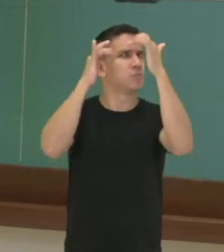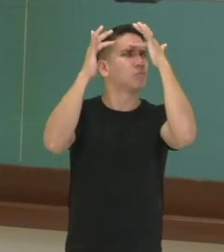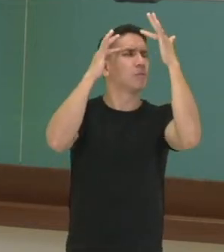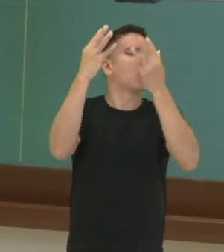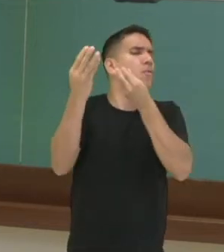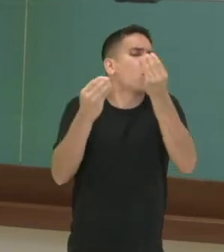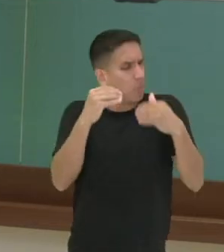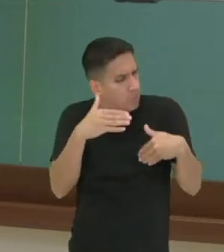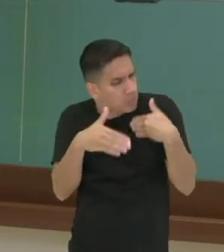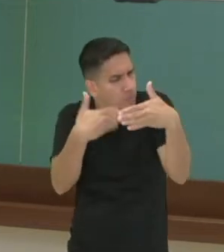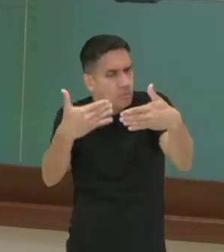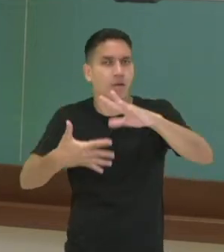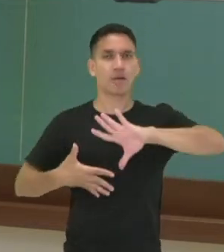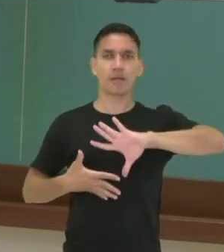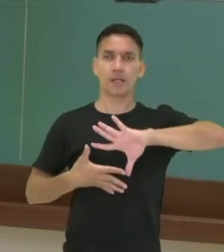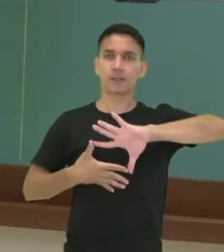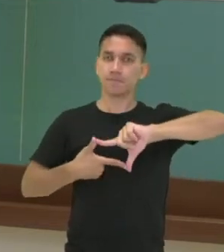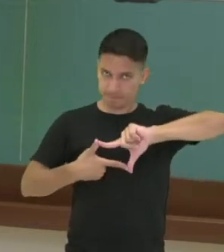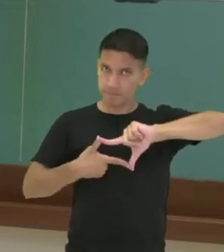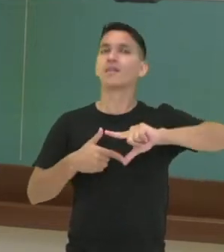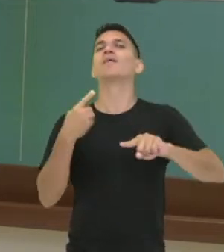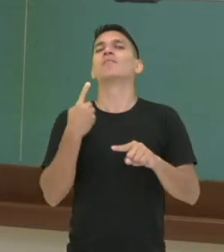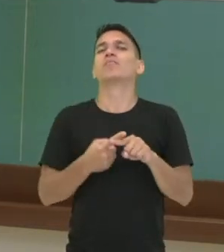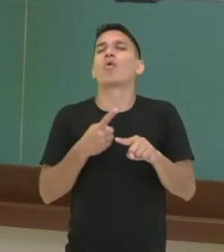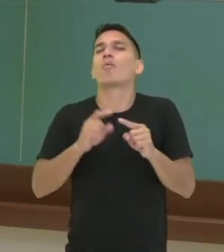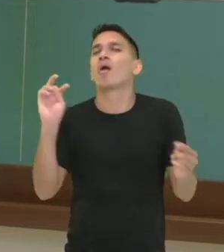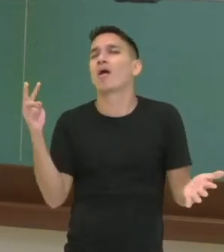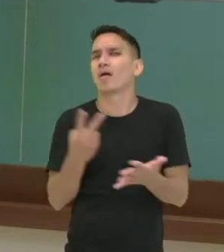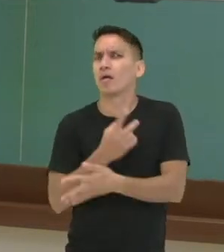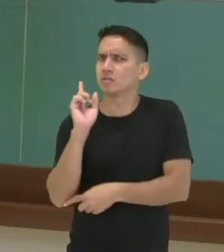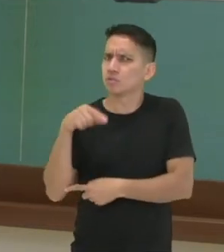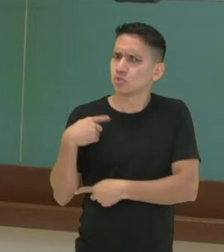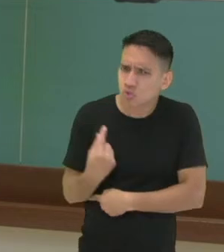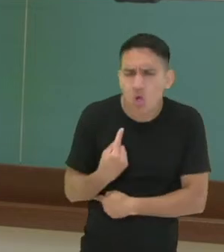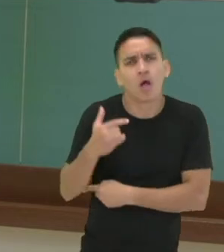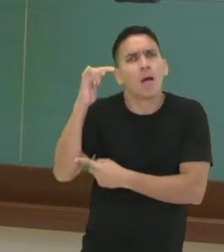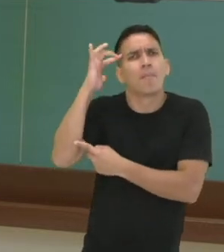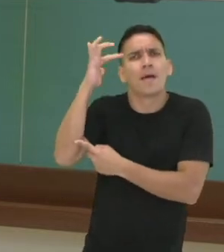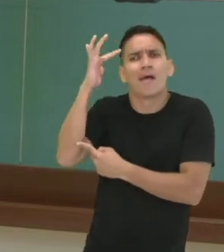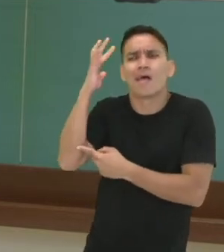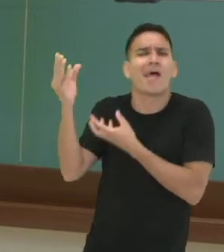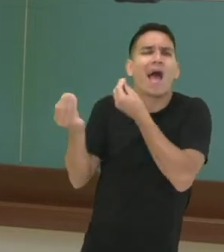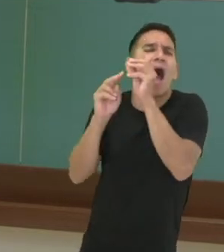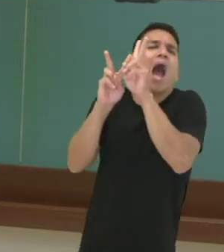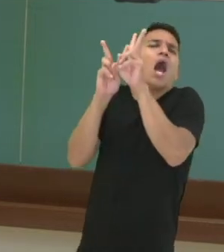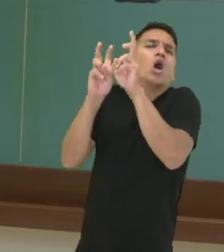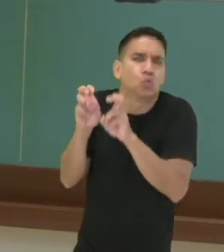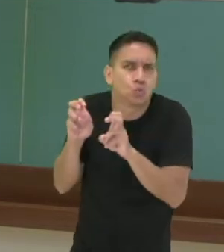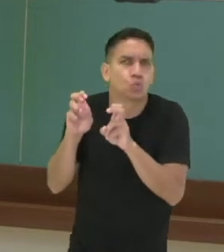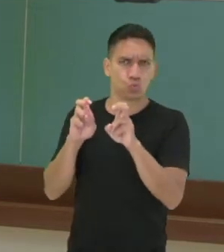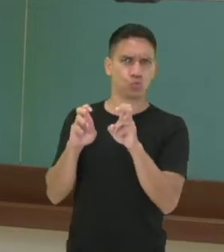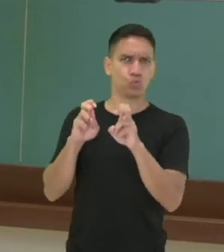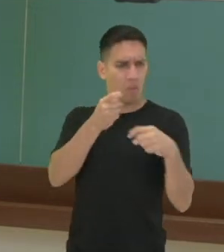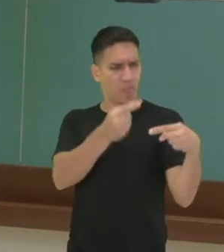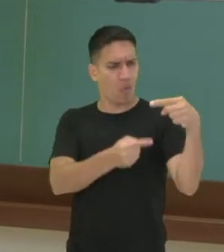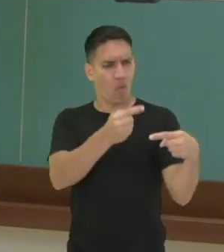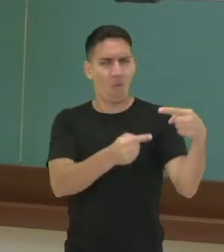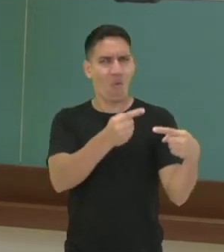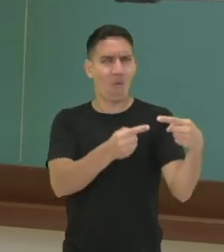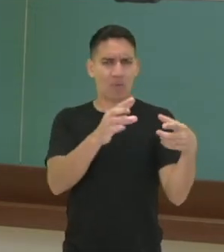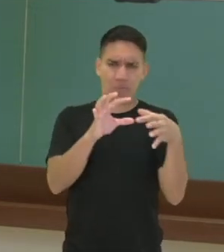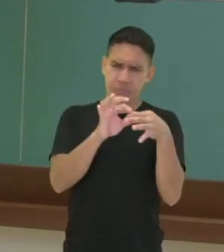processo de etnocentrismo e por que nós acabamos pensando a criação, a invenção da política